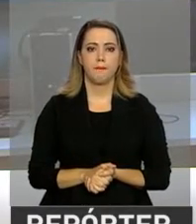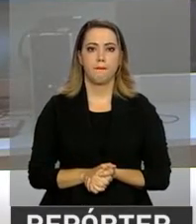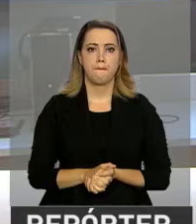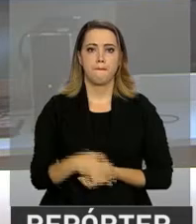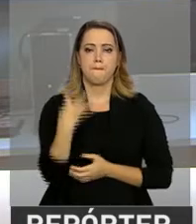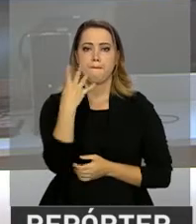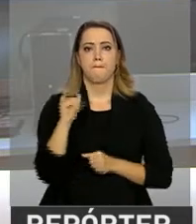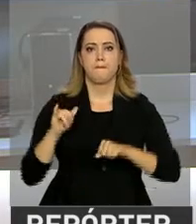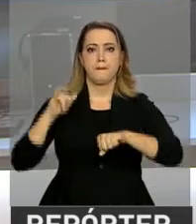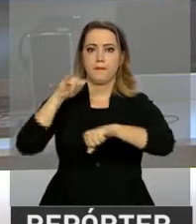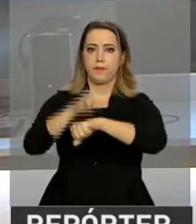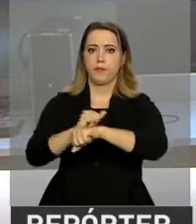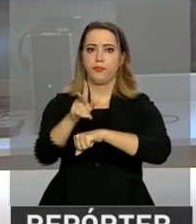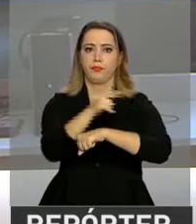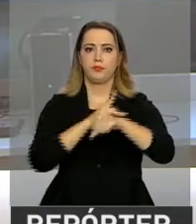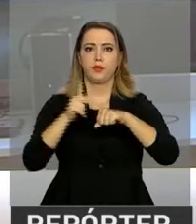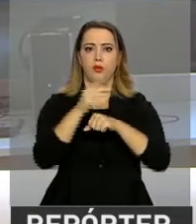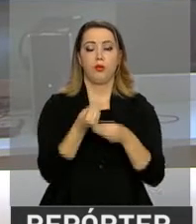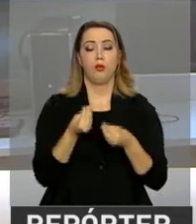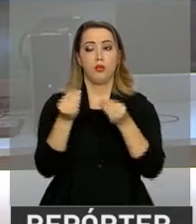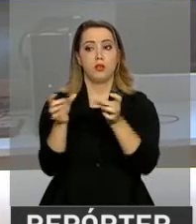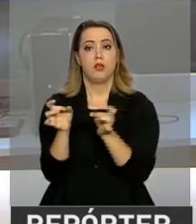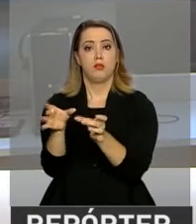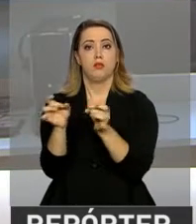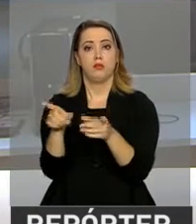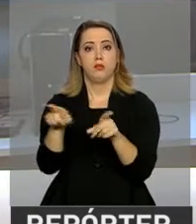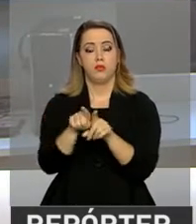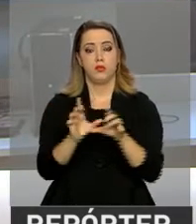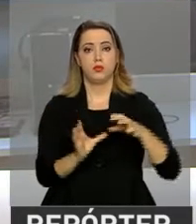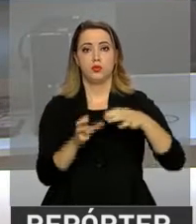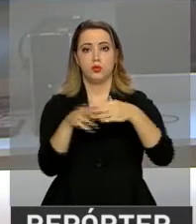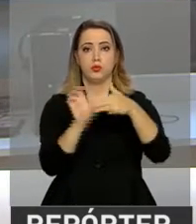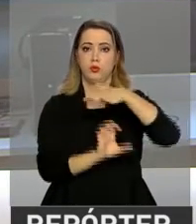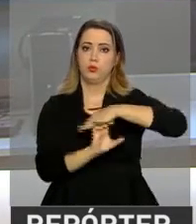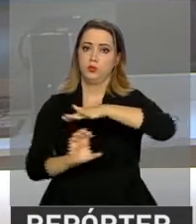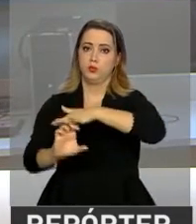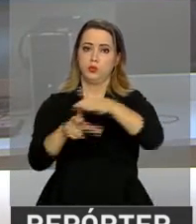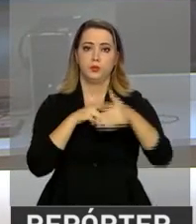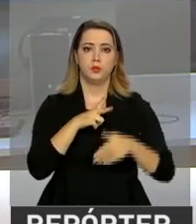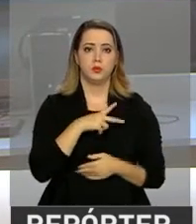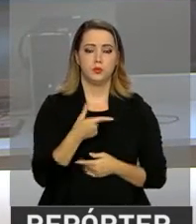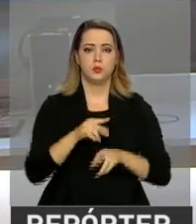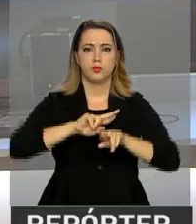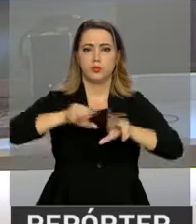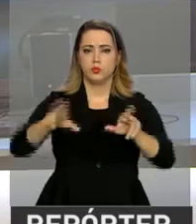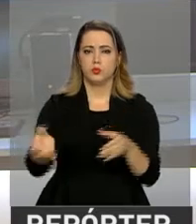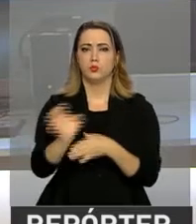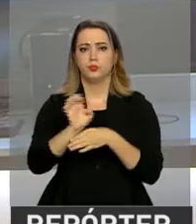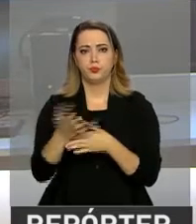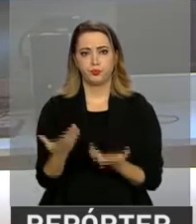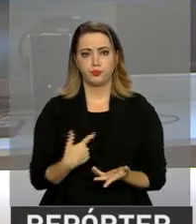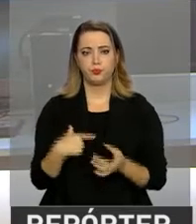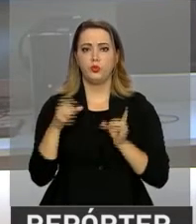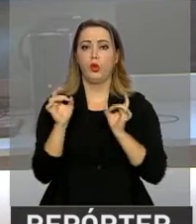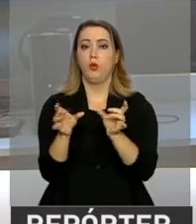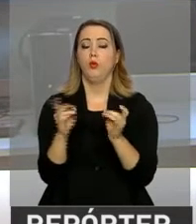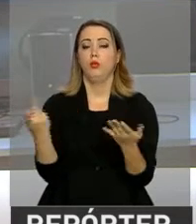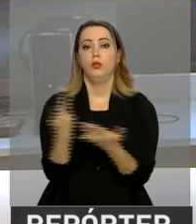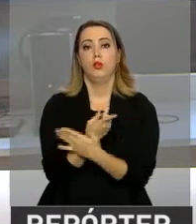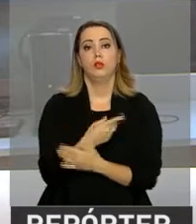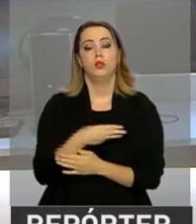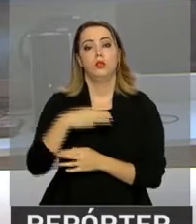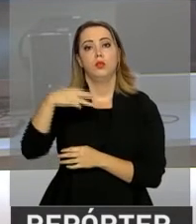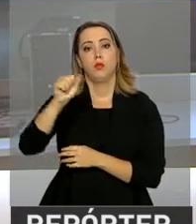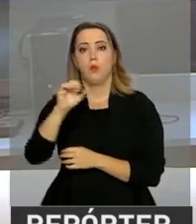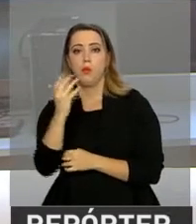Quatro aeroportos do país serão concedidos à iniciativa privada: Fortaleza, Salvador, Florianópolis e Porto Alegre. O leilão será em março